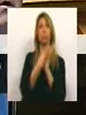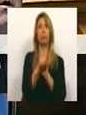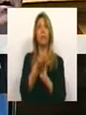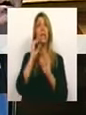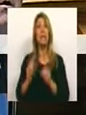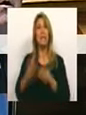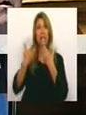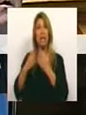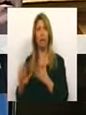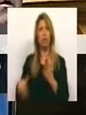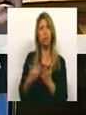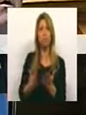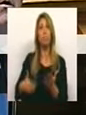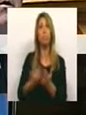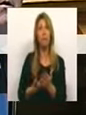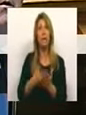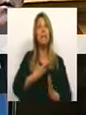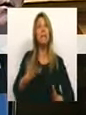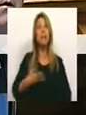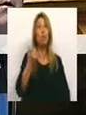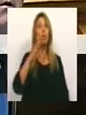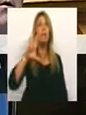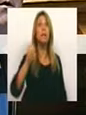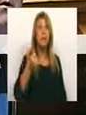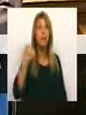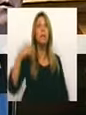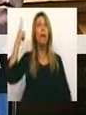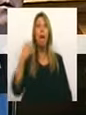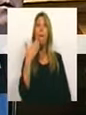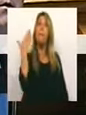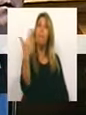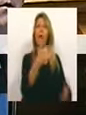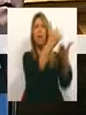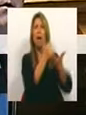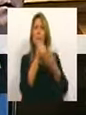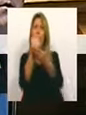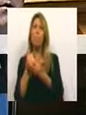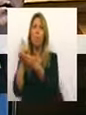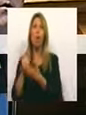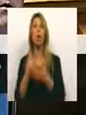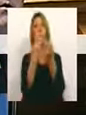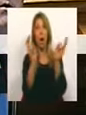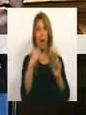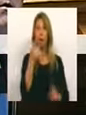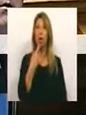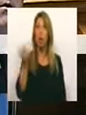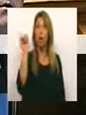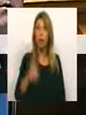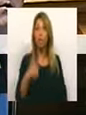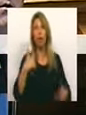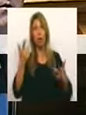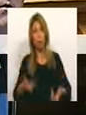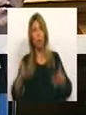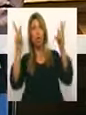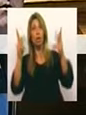em dezembro de 2015, pedindo, nessa altura, o apoio das bancadas e, volto a frisar,